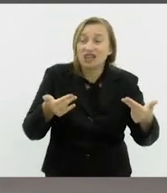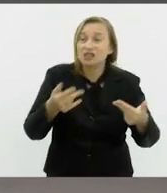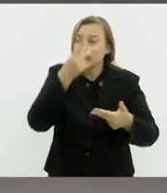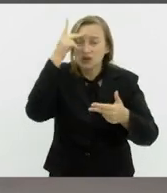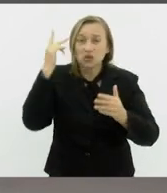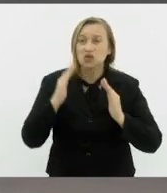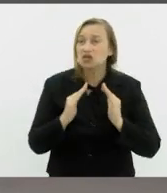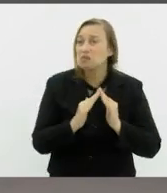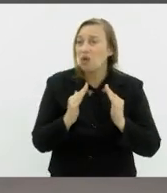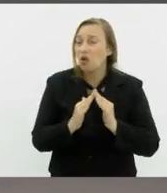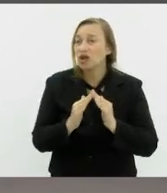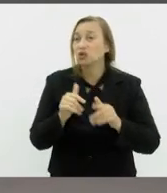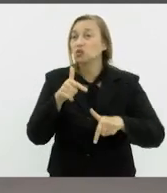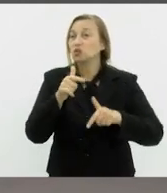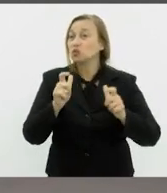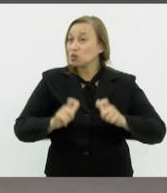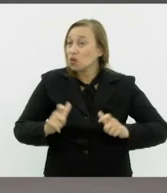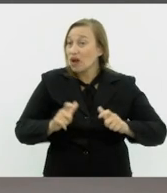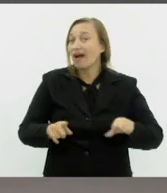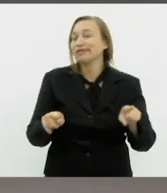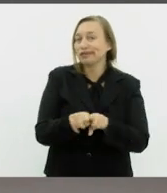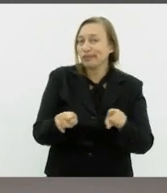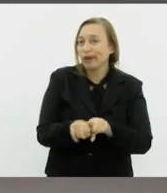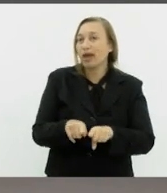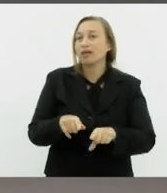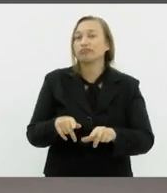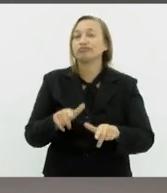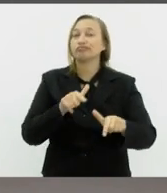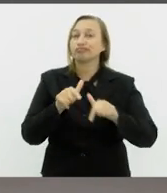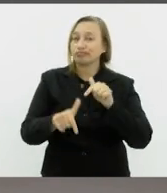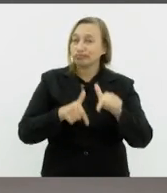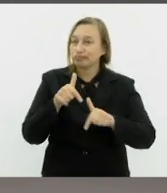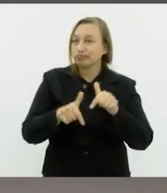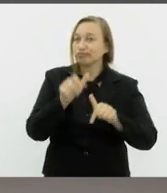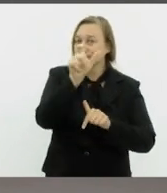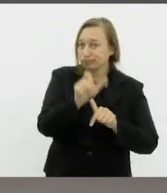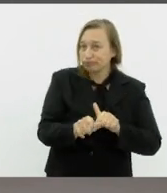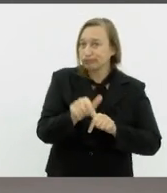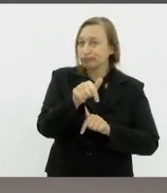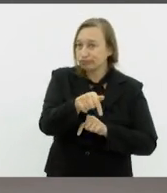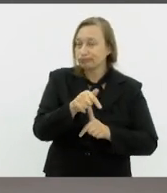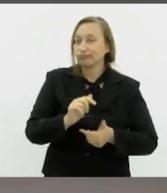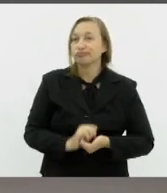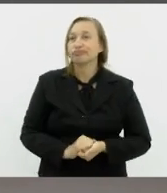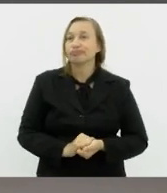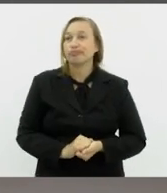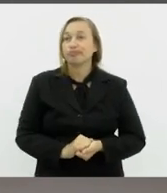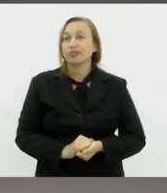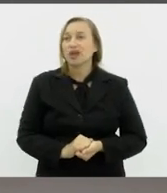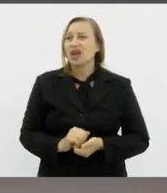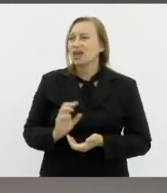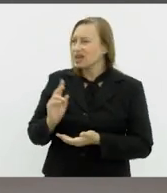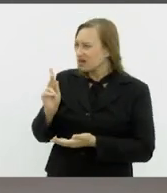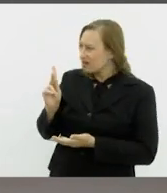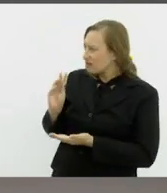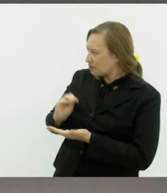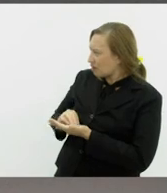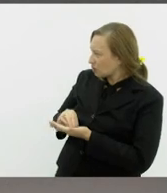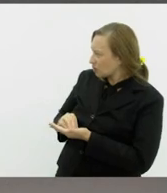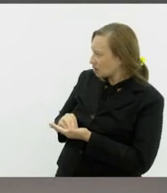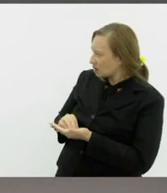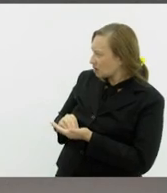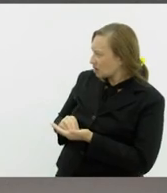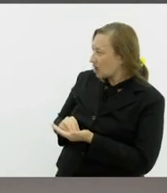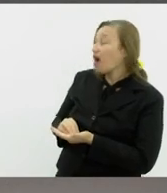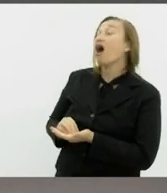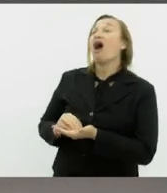moradores e trabalhadores que trabalham nessas regiões. Tá? Isso é o que falta ou o que eu já tenho? Falta. É